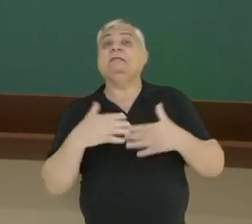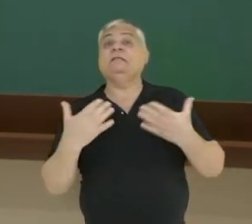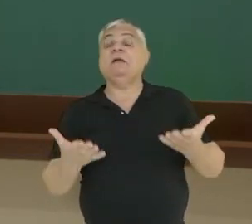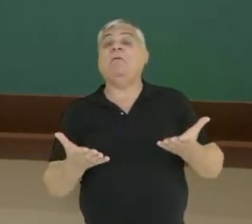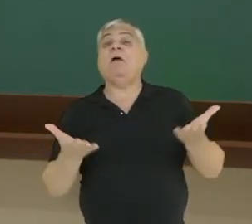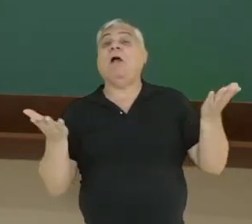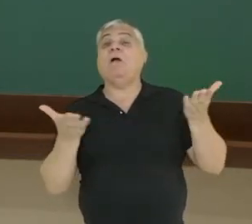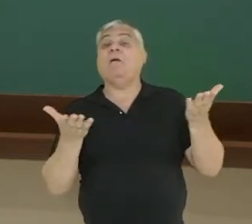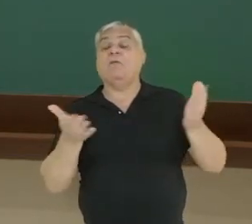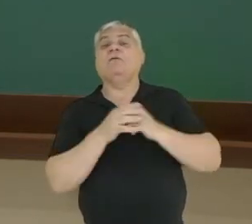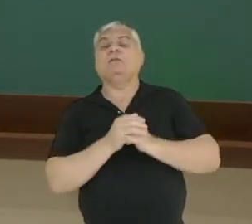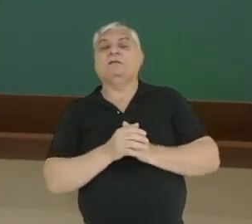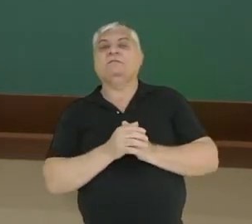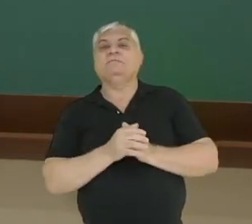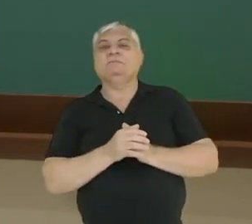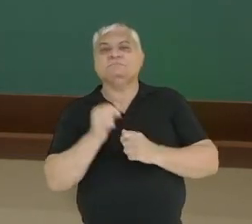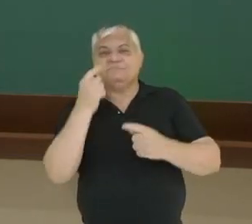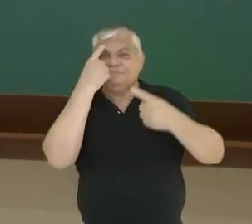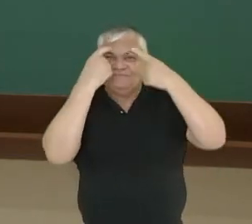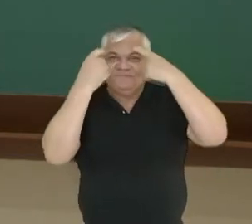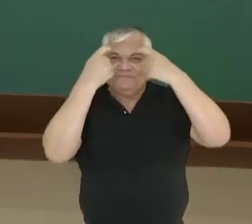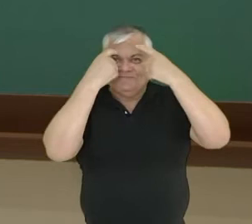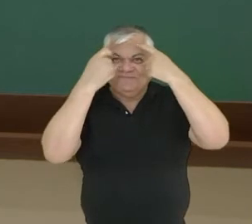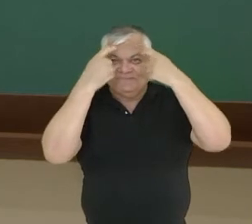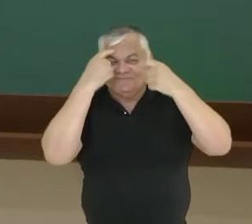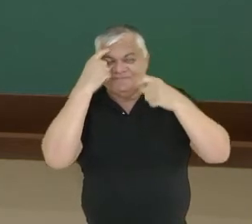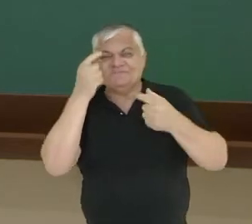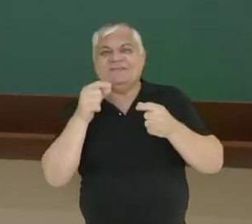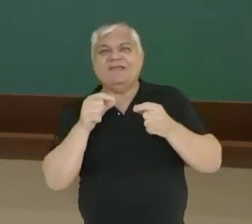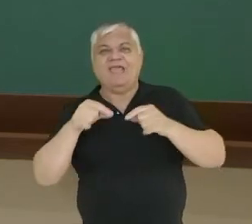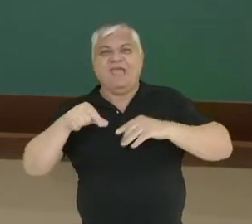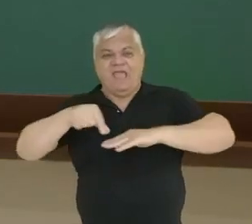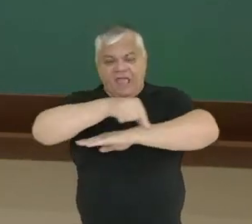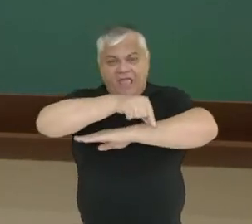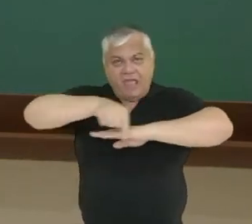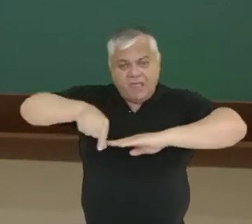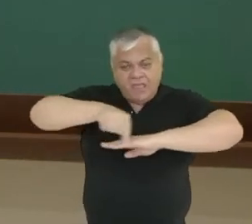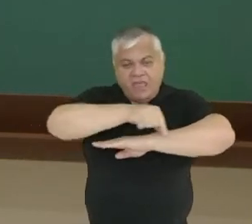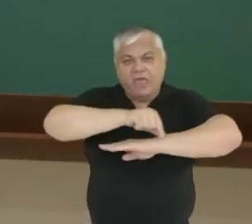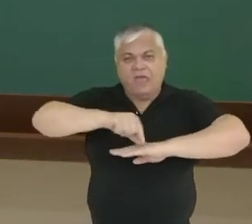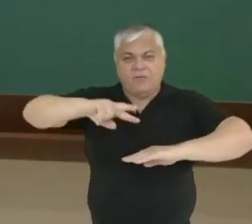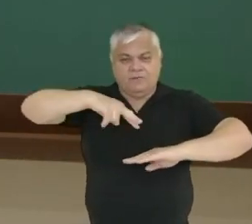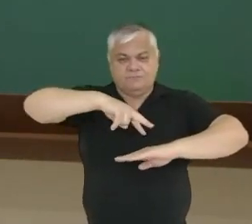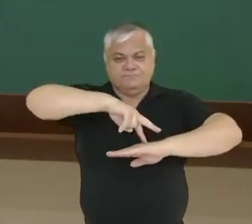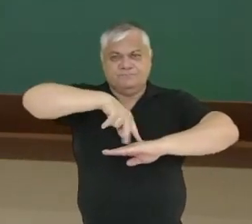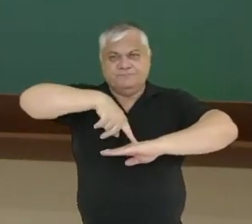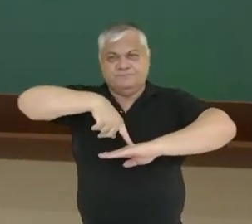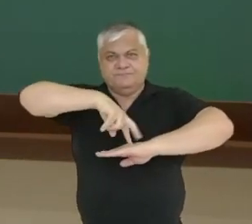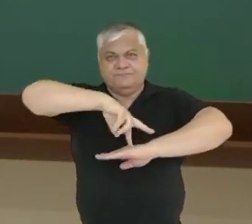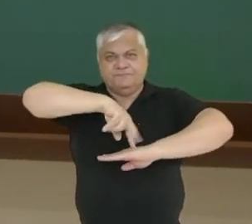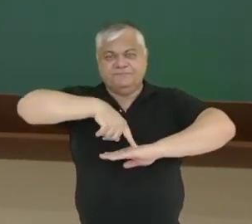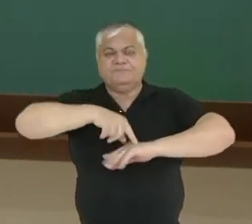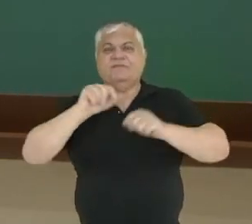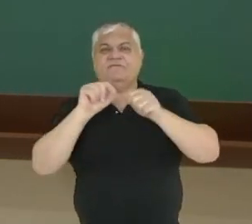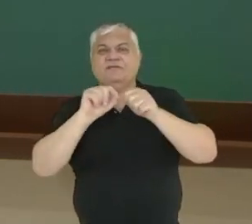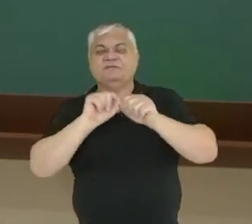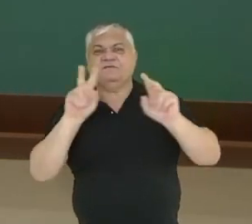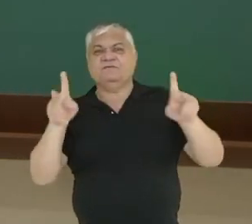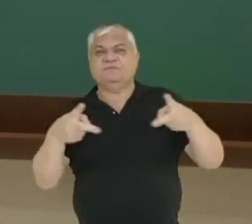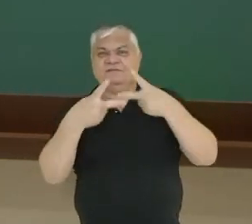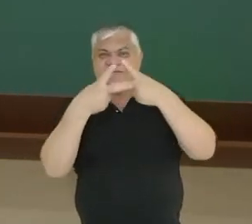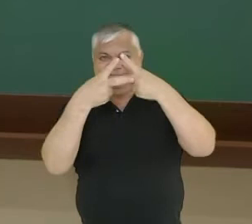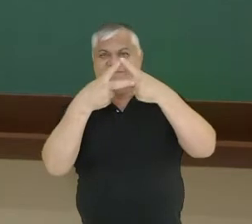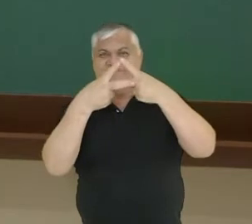vamos agora construir, utilizando régua e compasso, um triângulo equilátero,